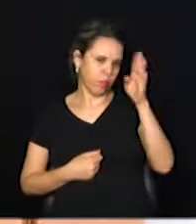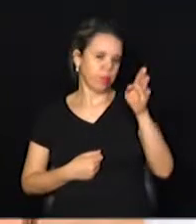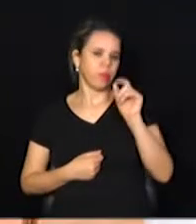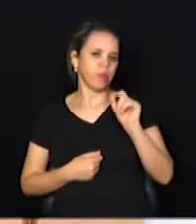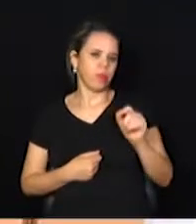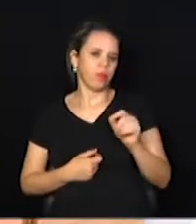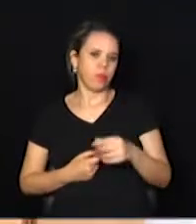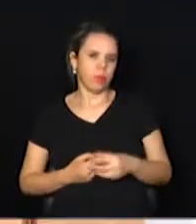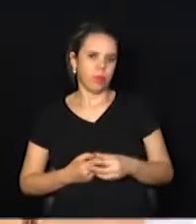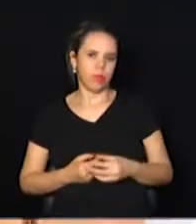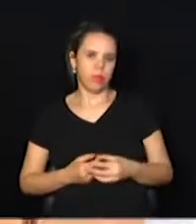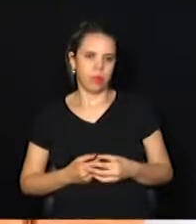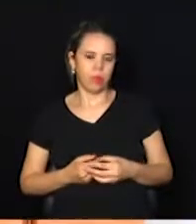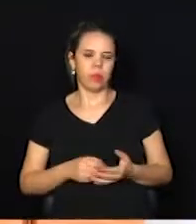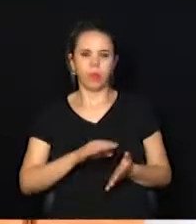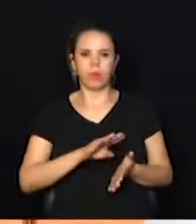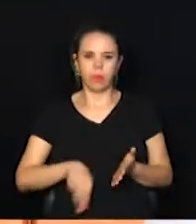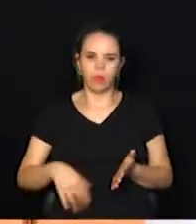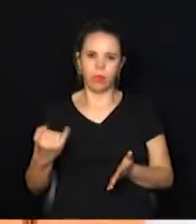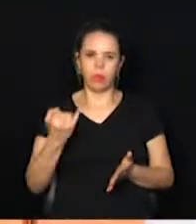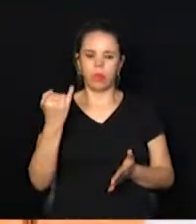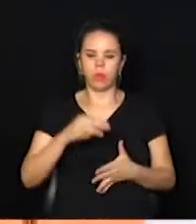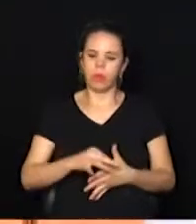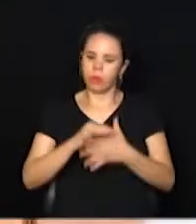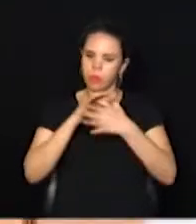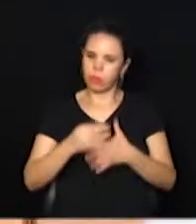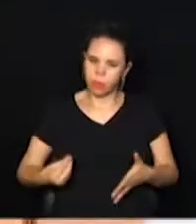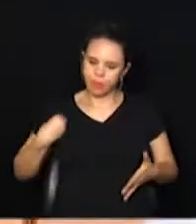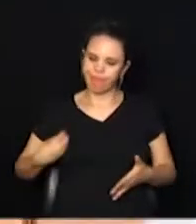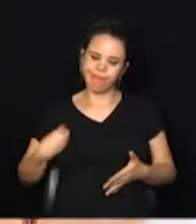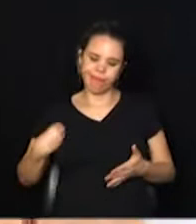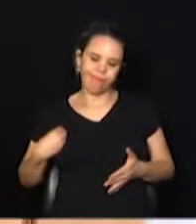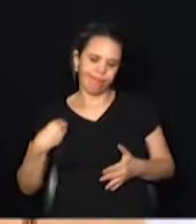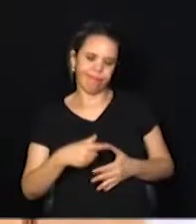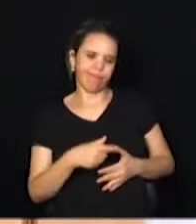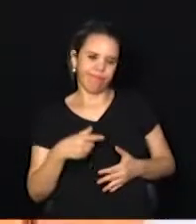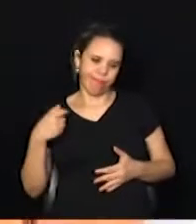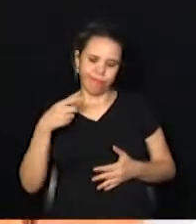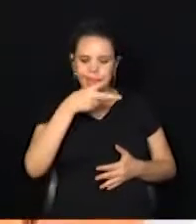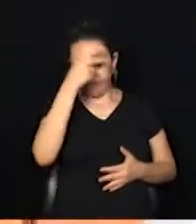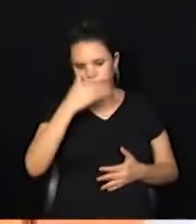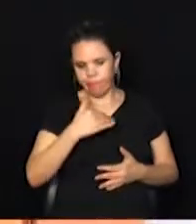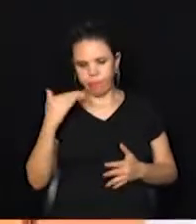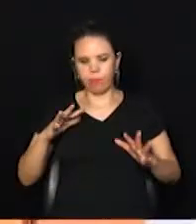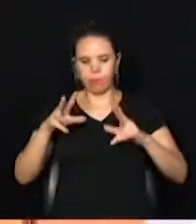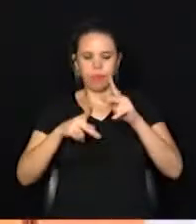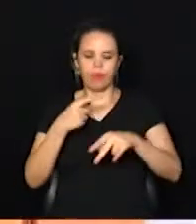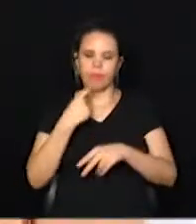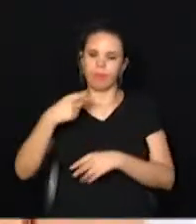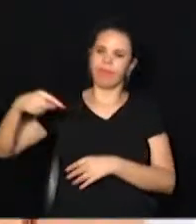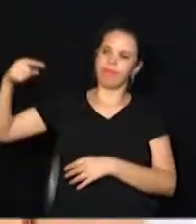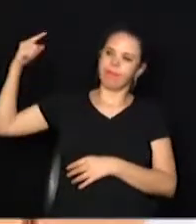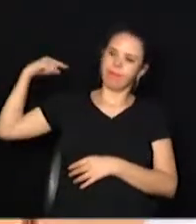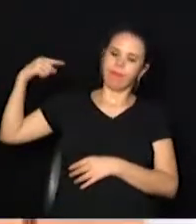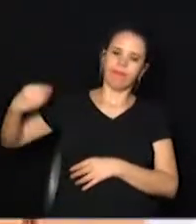que tirou essa importante liderança que todo o povo de Campinas, naquele momento,